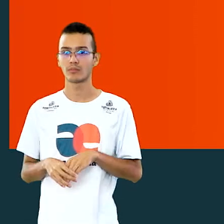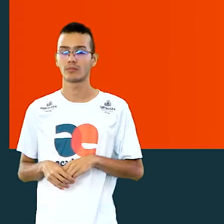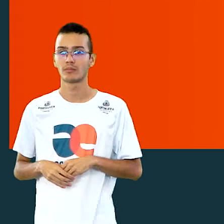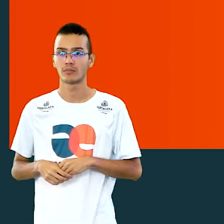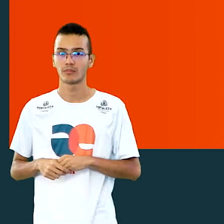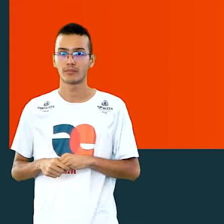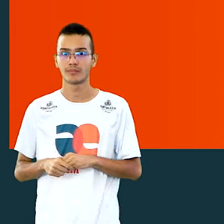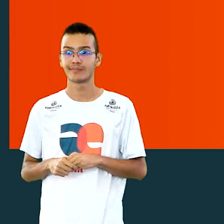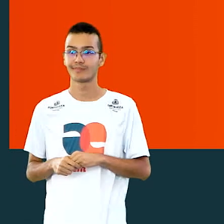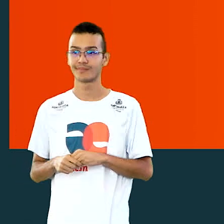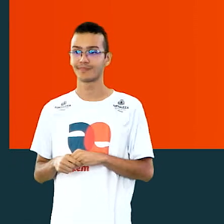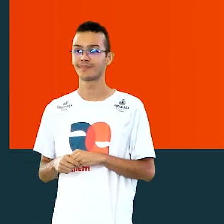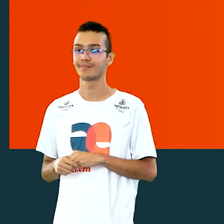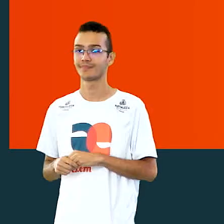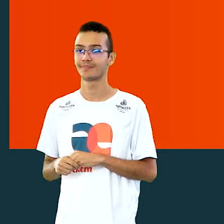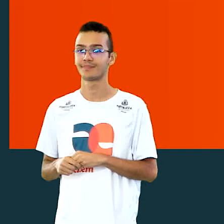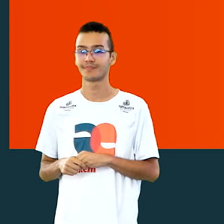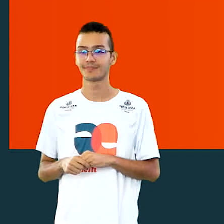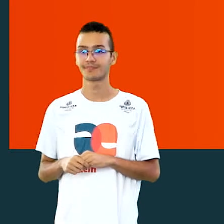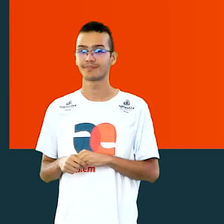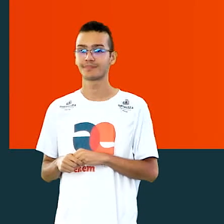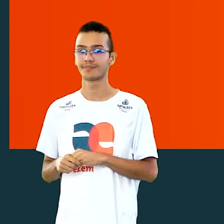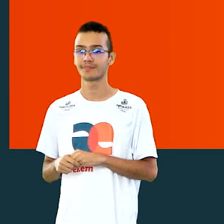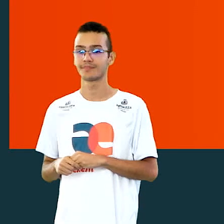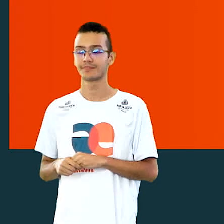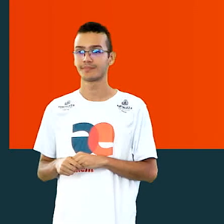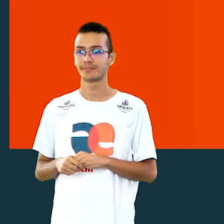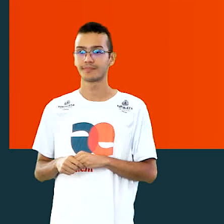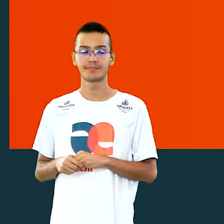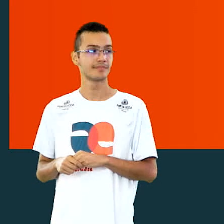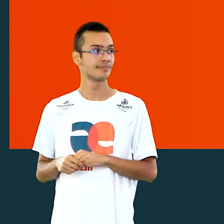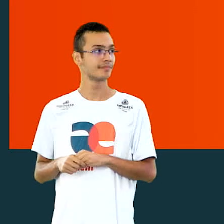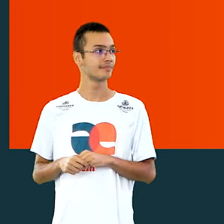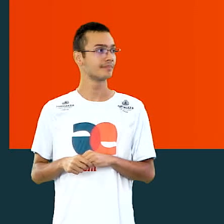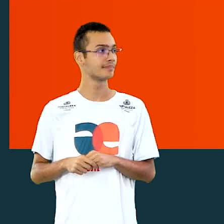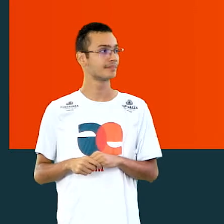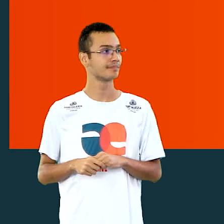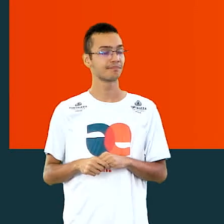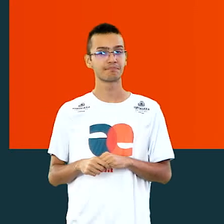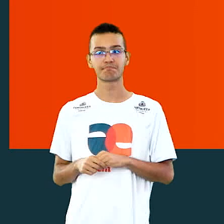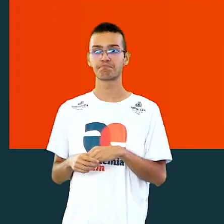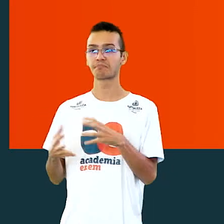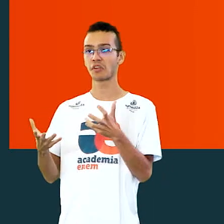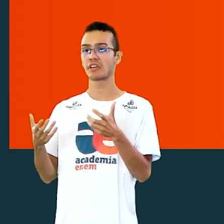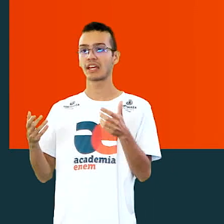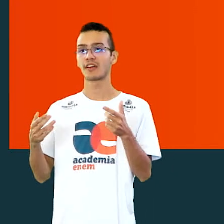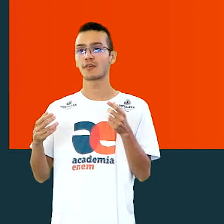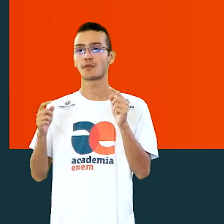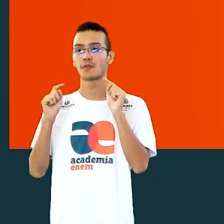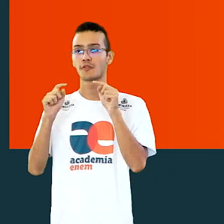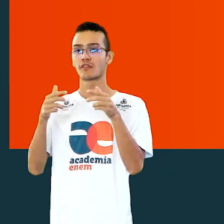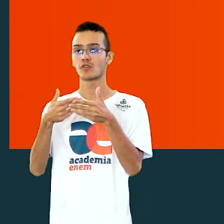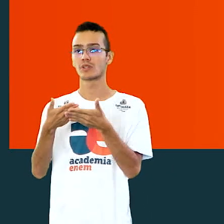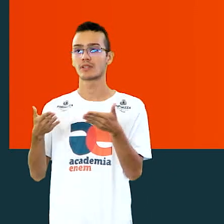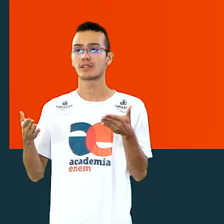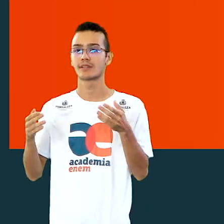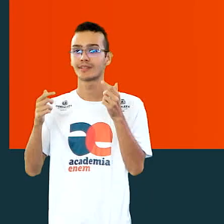Olha aí as cores melhorando. Sorriso. Cadê o sorriso? Eu quero ver o sorriso, pessoal. Bora?